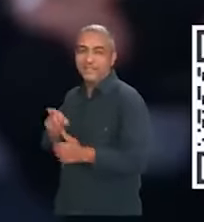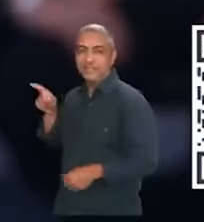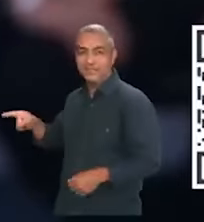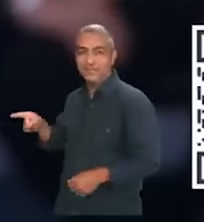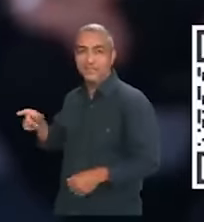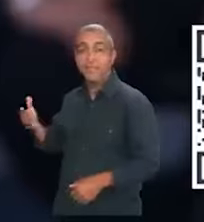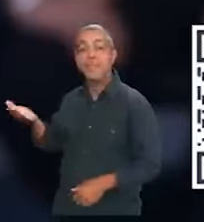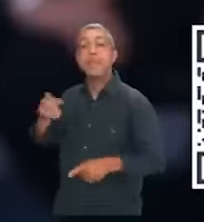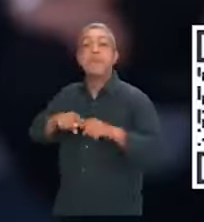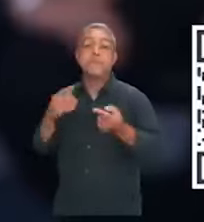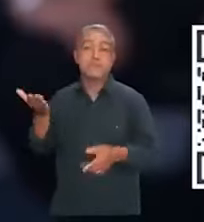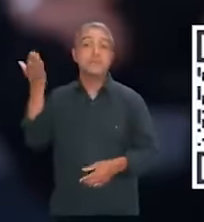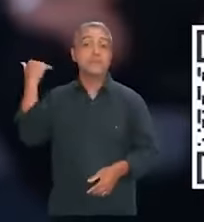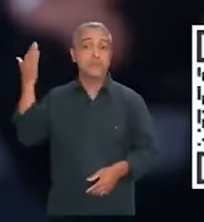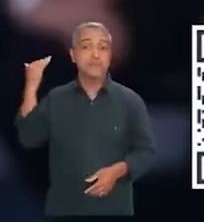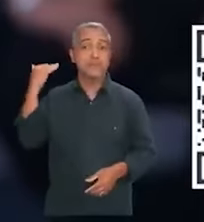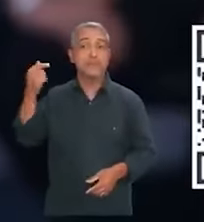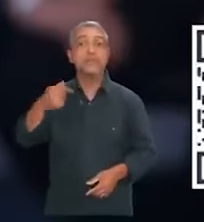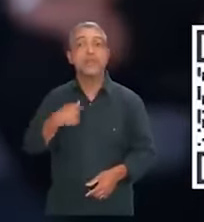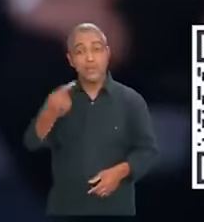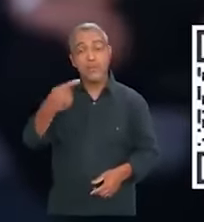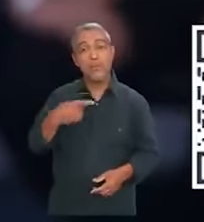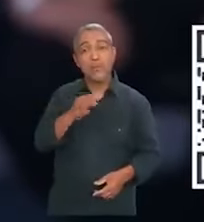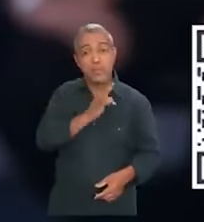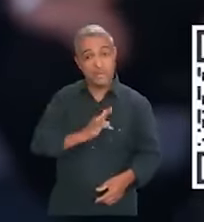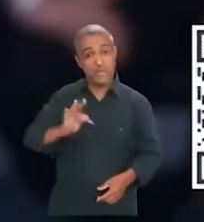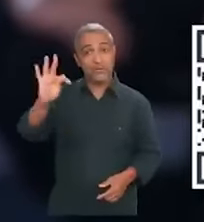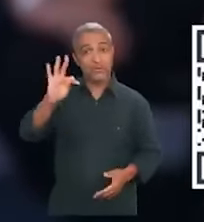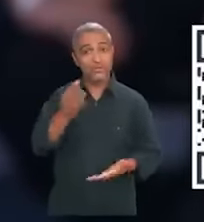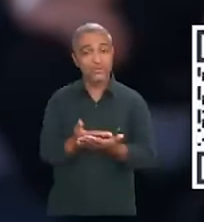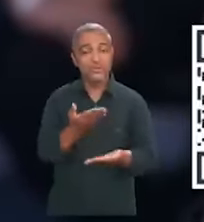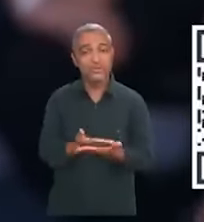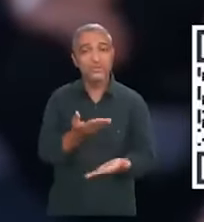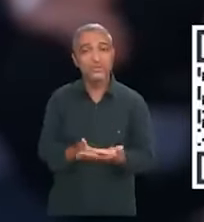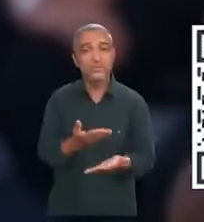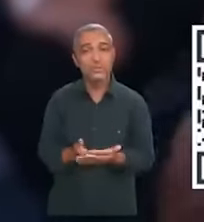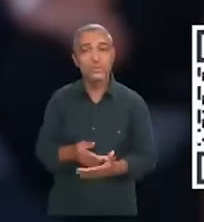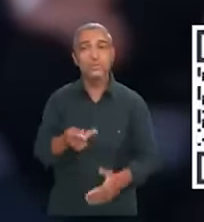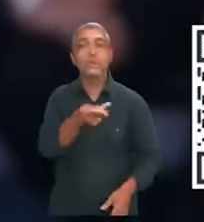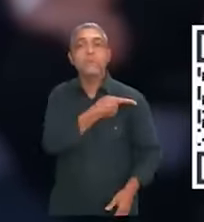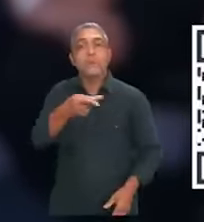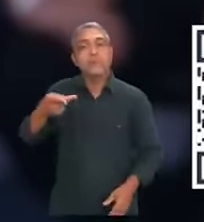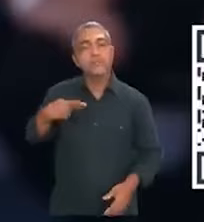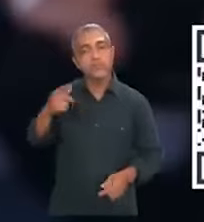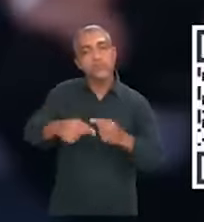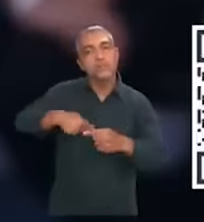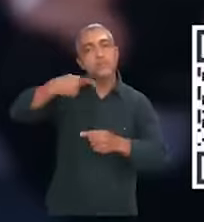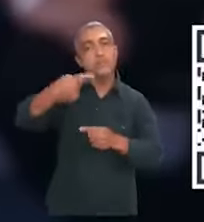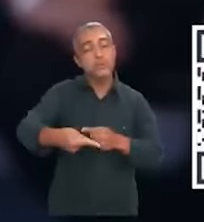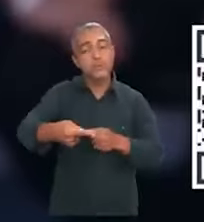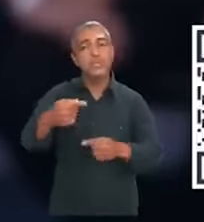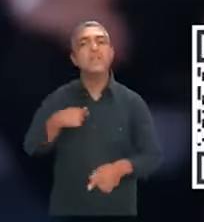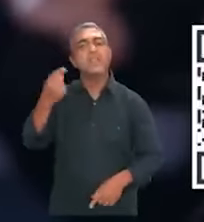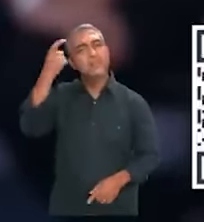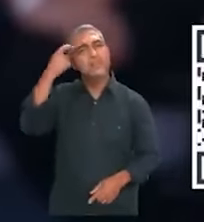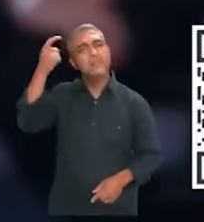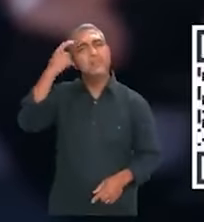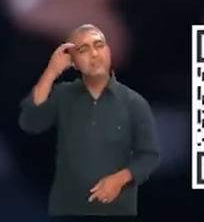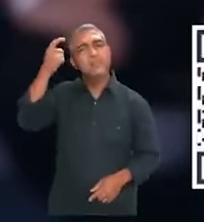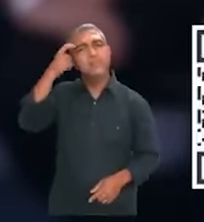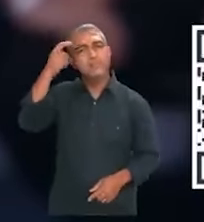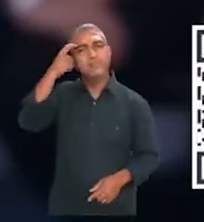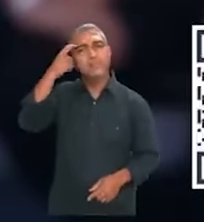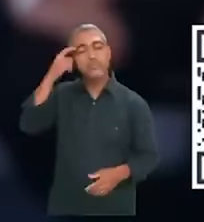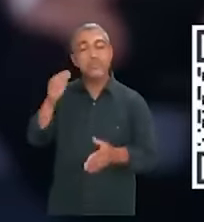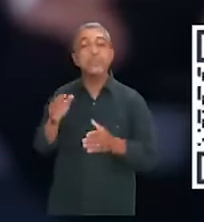tava no terceiro ano para ser Pastor de tempo integral e eu entendia que obviamente o pastor ia ser